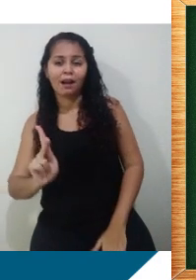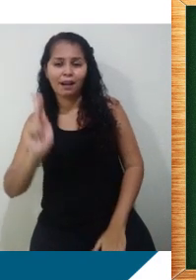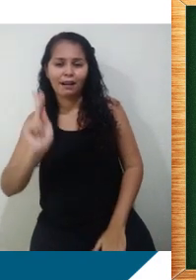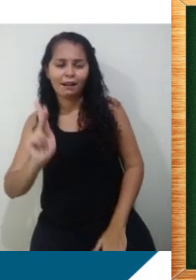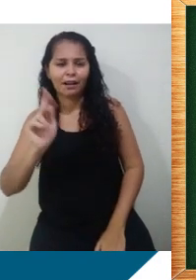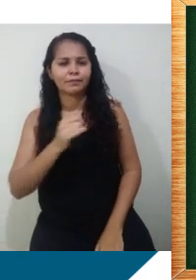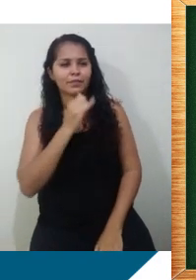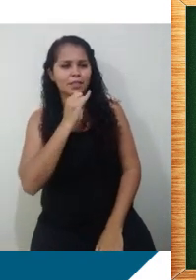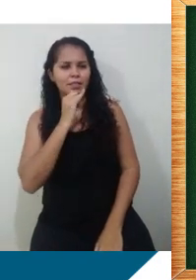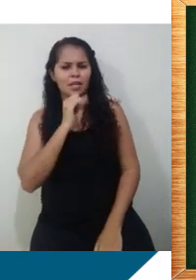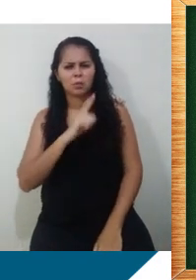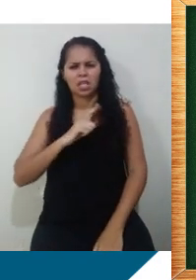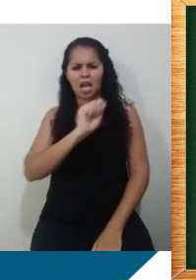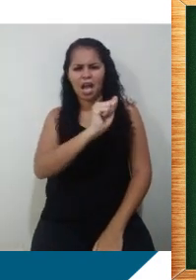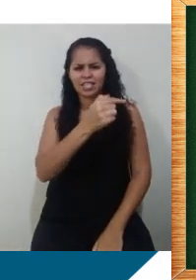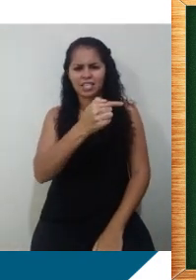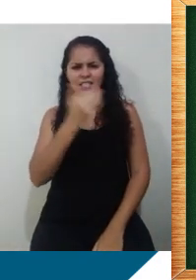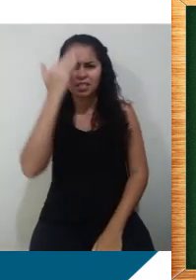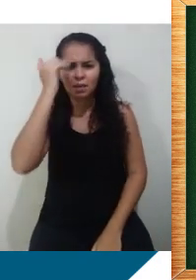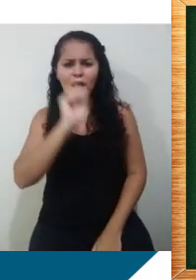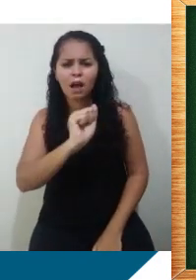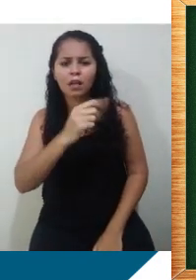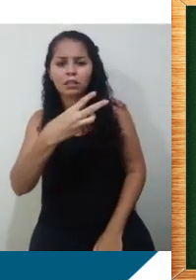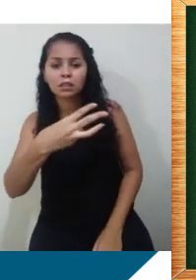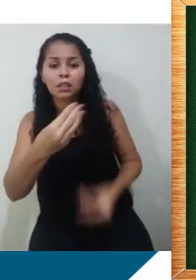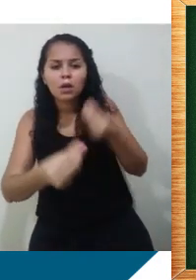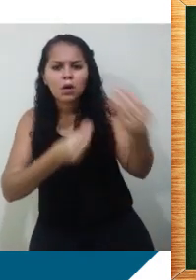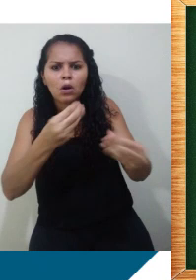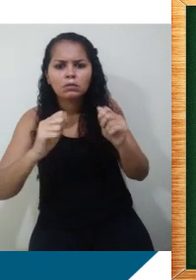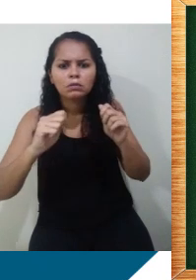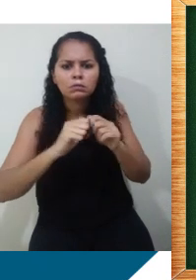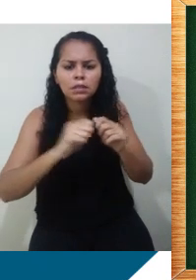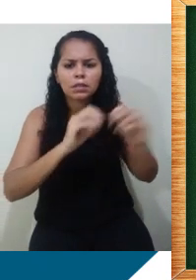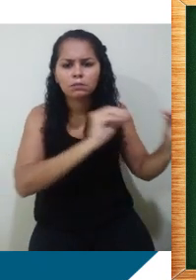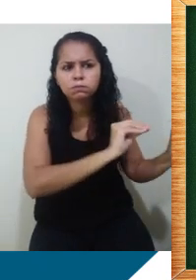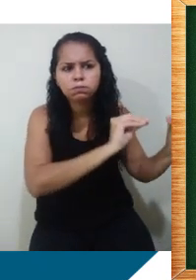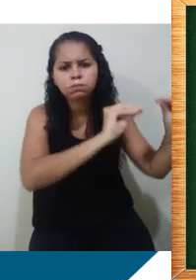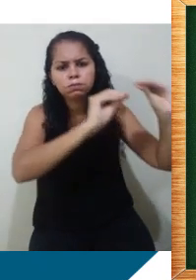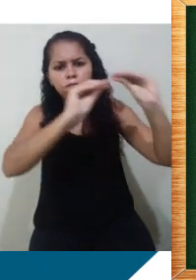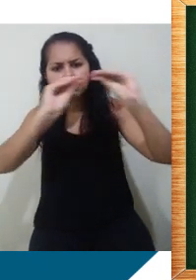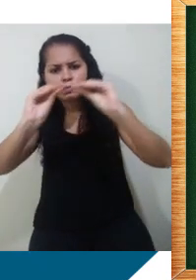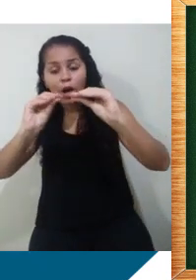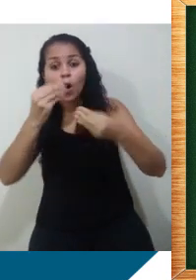e quer calcular o A3. Como você faria para se deslocar de uma posição para a esquerda?